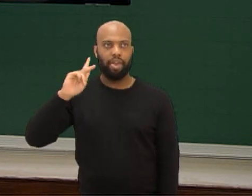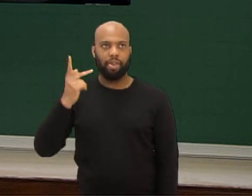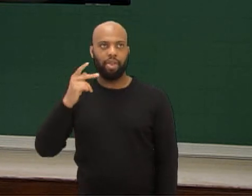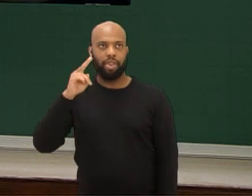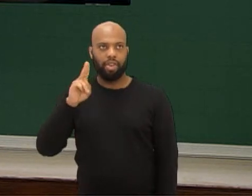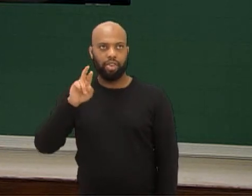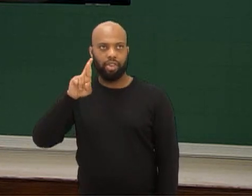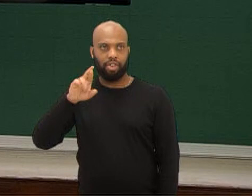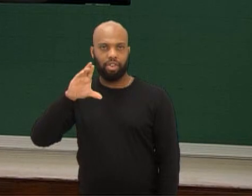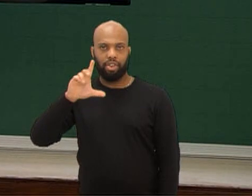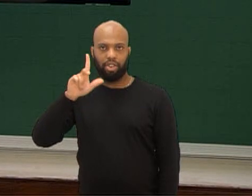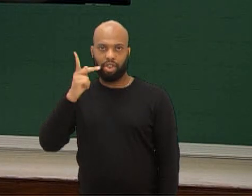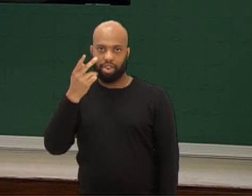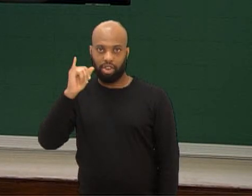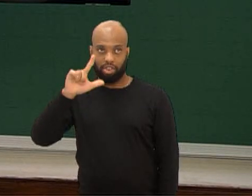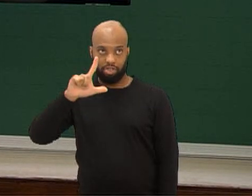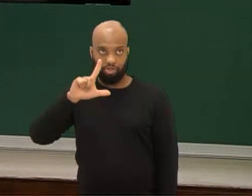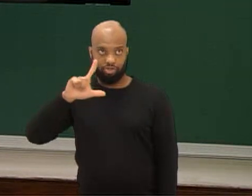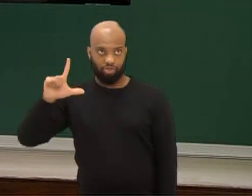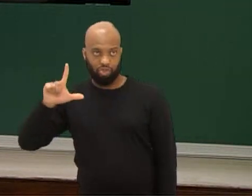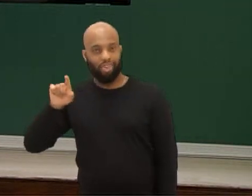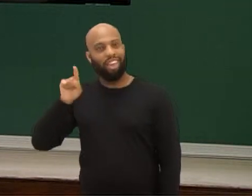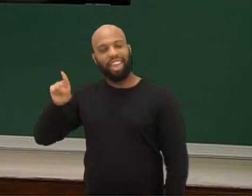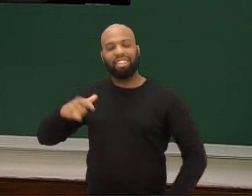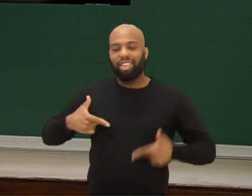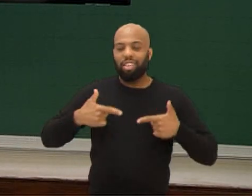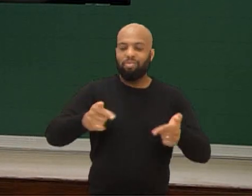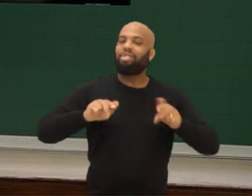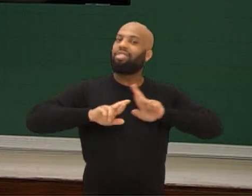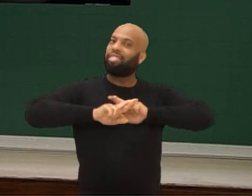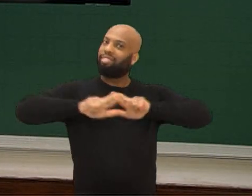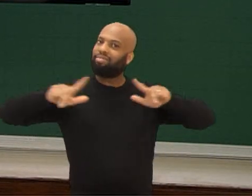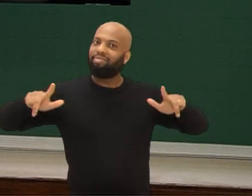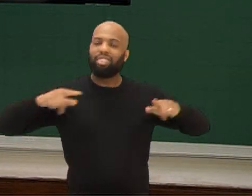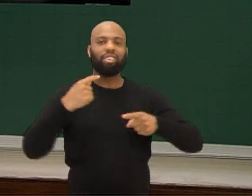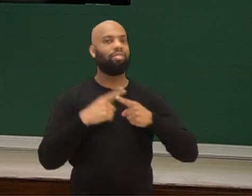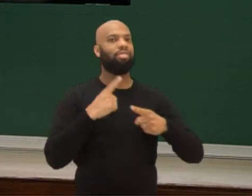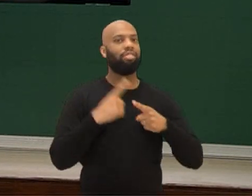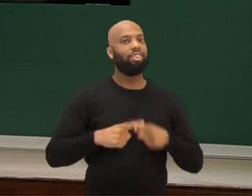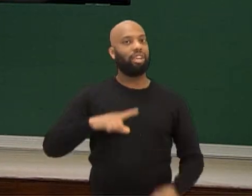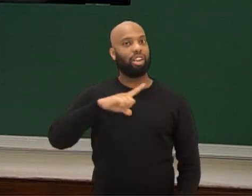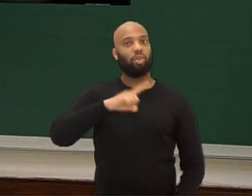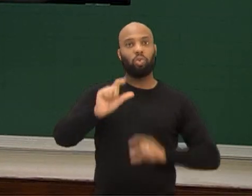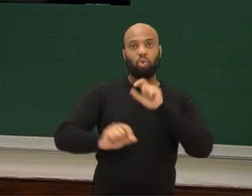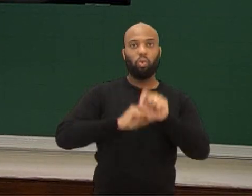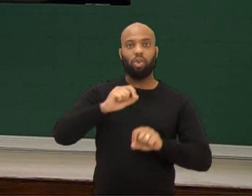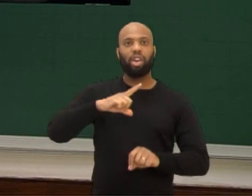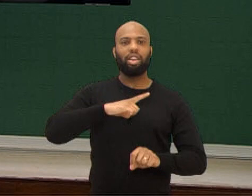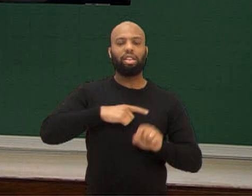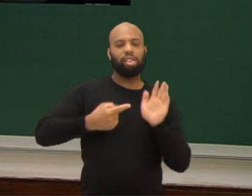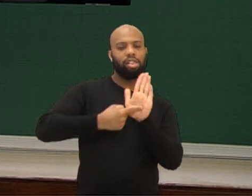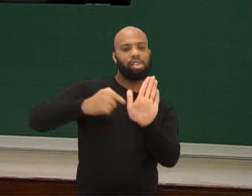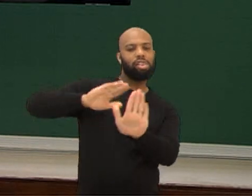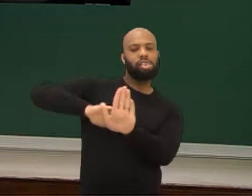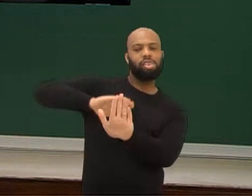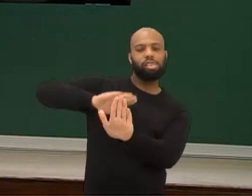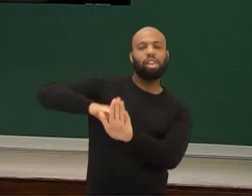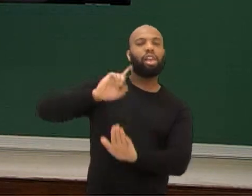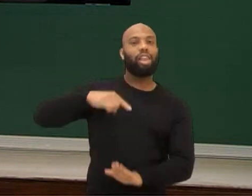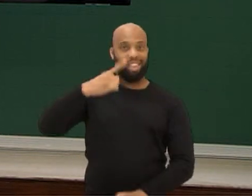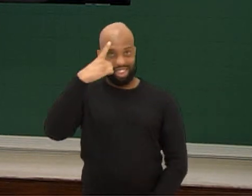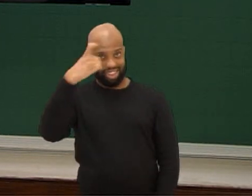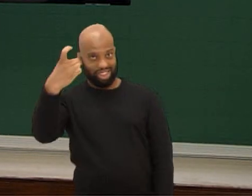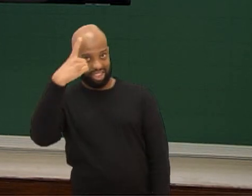Gente, ela é uma guerra diferente e, como vocês vão ver, ela trabalha muito com metáforas, com